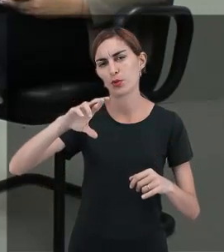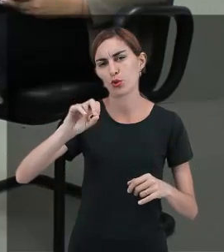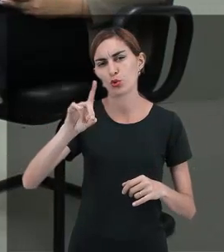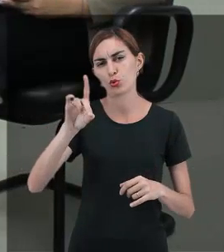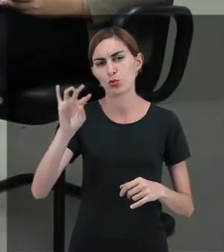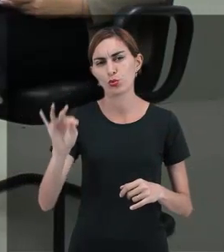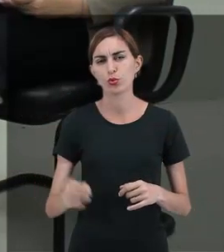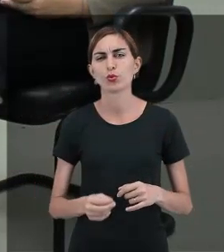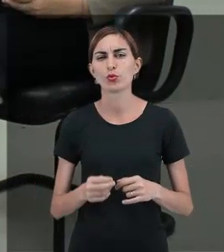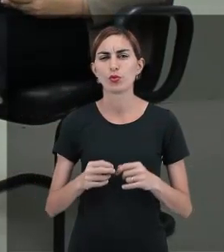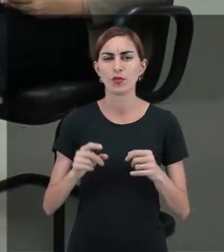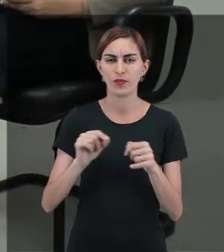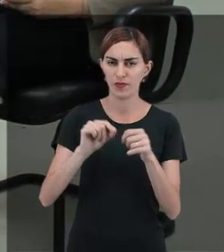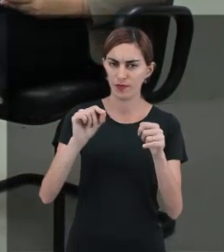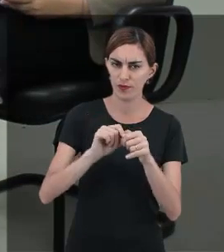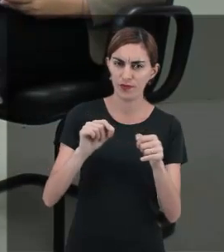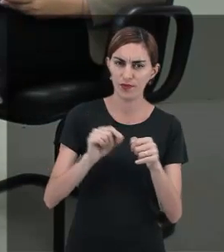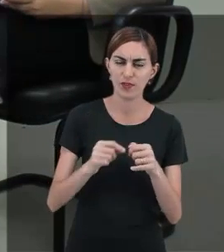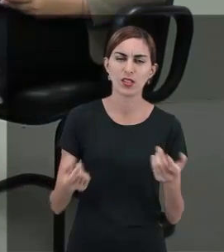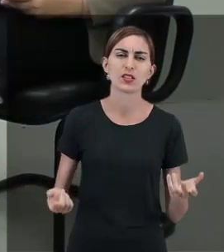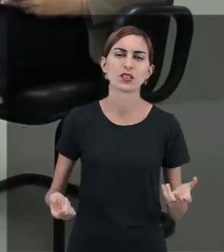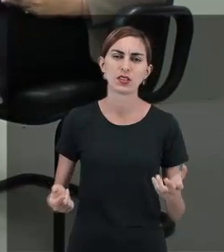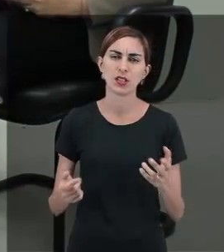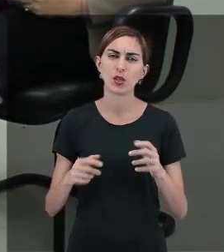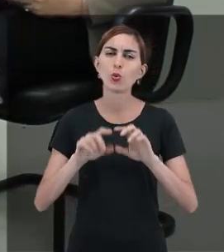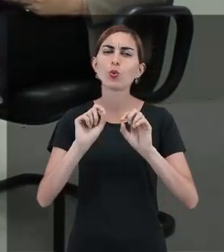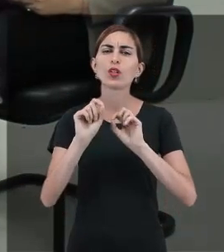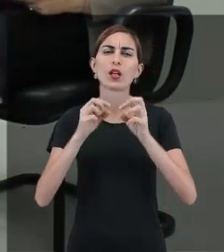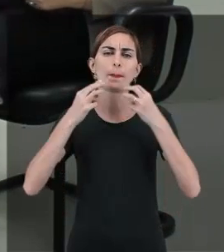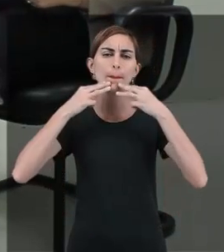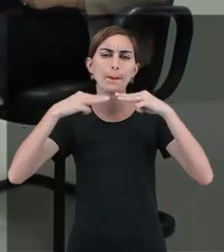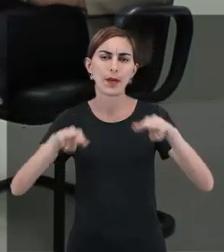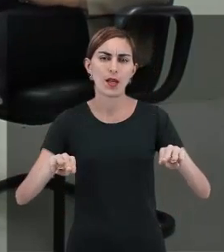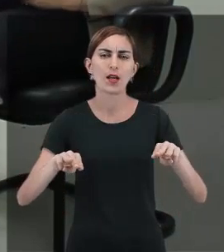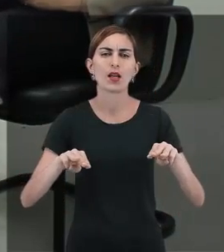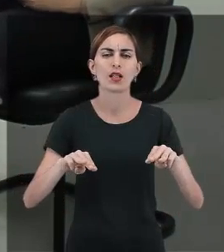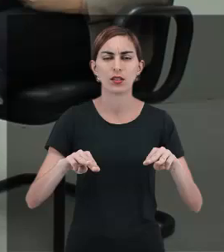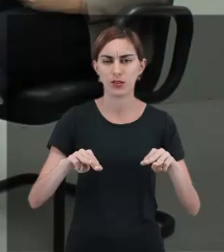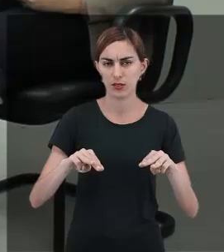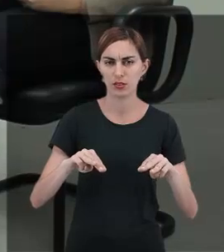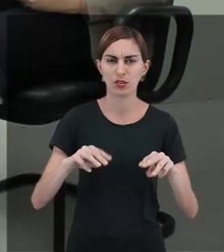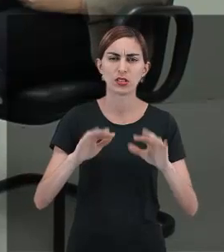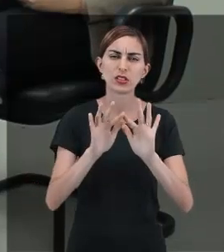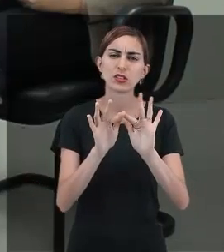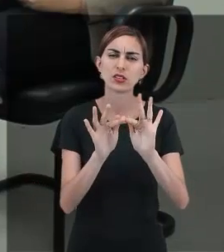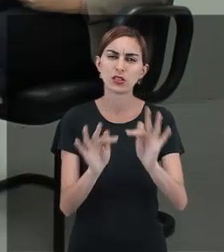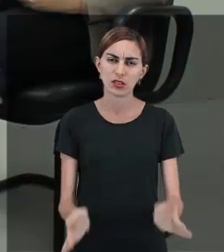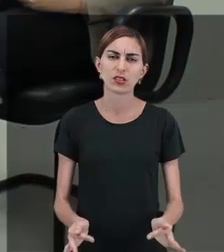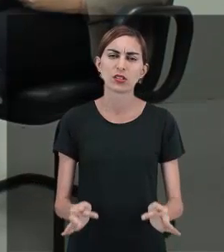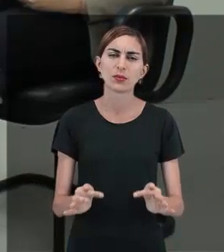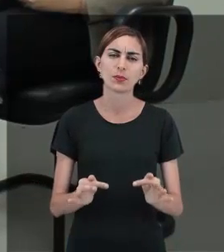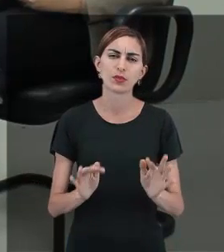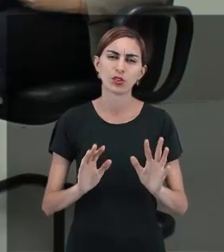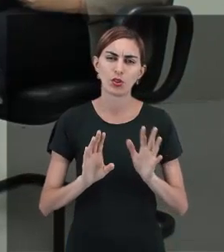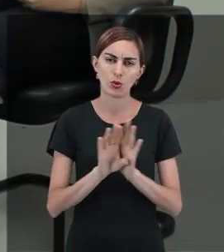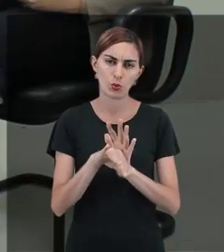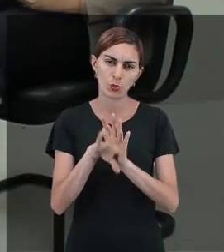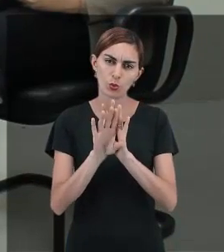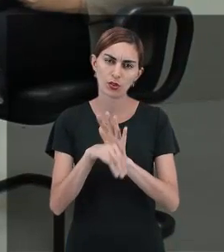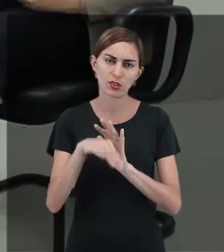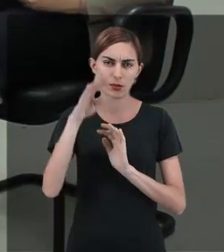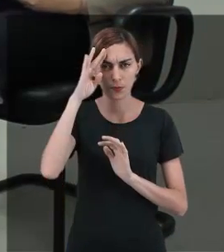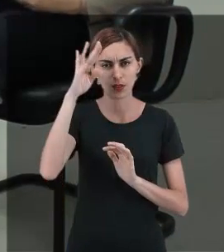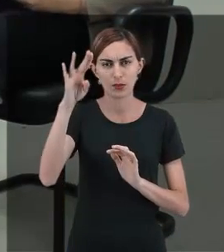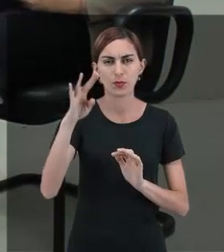comunicando, né? Trabalhando essa relação. O que é marketing para a gente? Marketing é simplesmente, tem uma série de conceitos de marketing, mas o principal conceito de